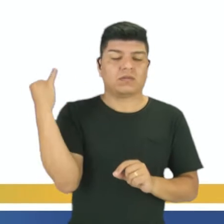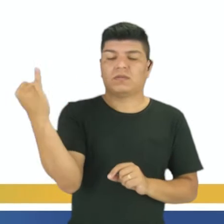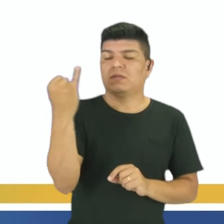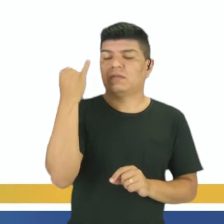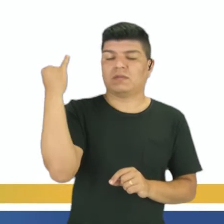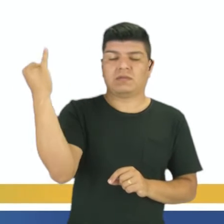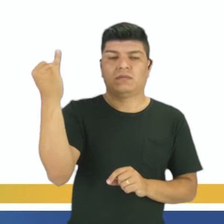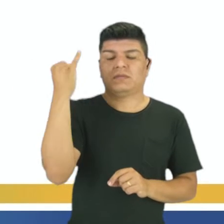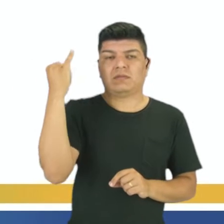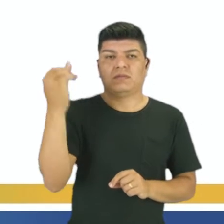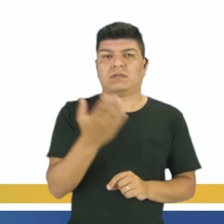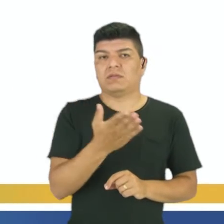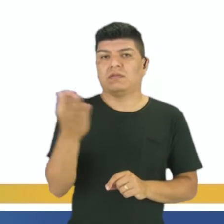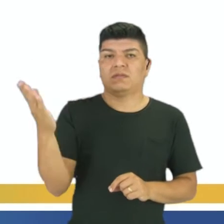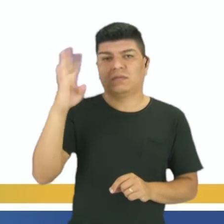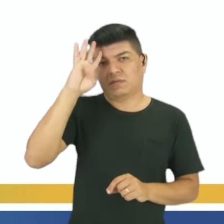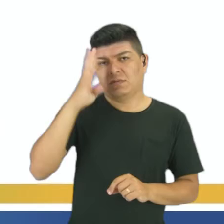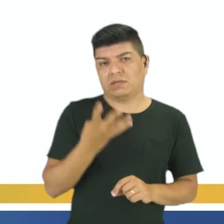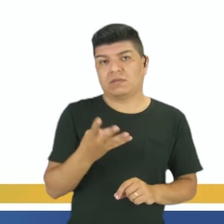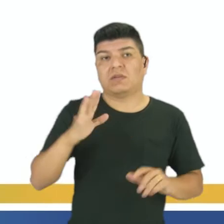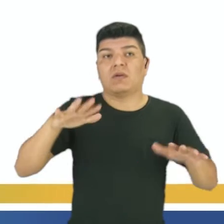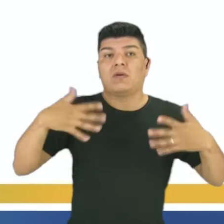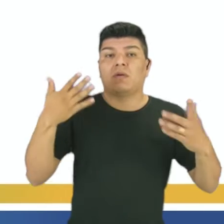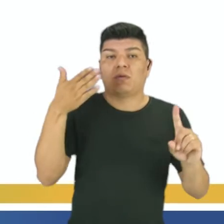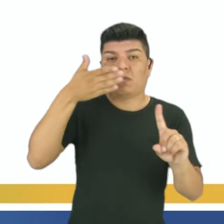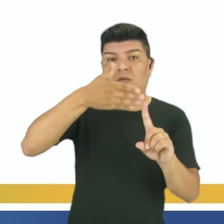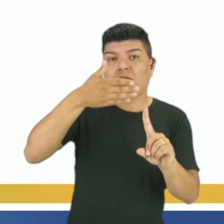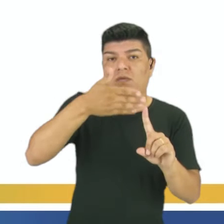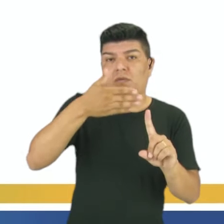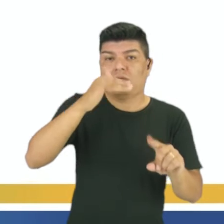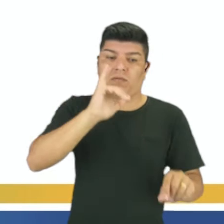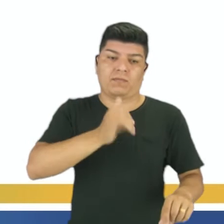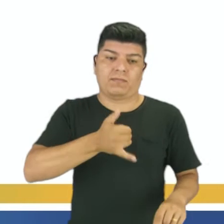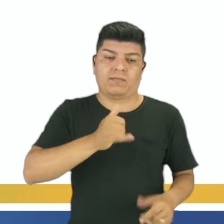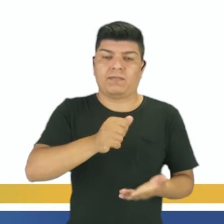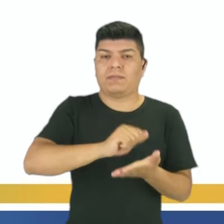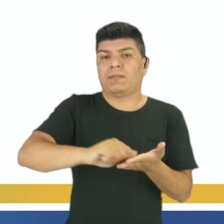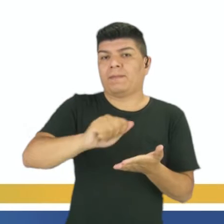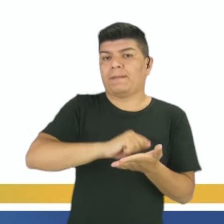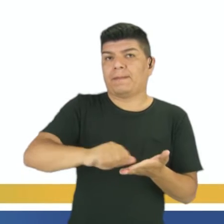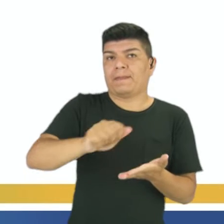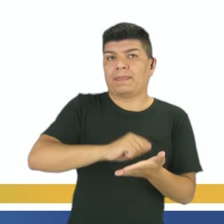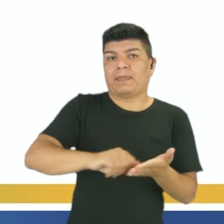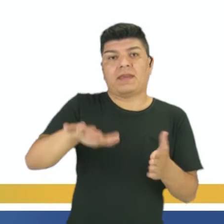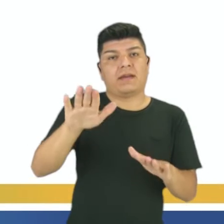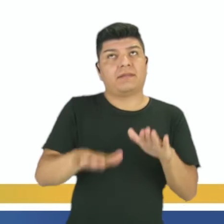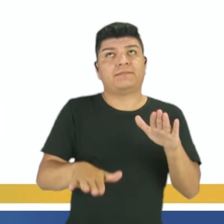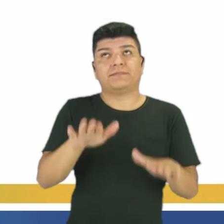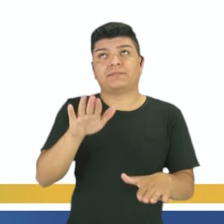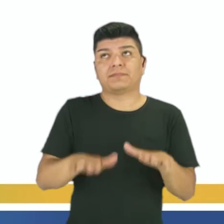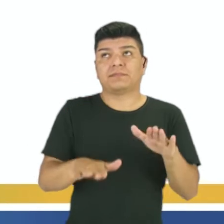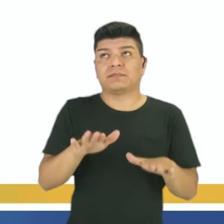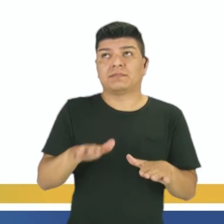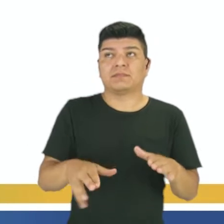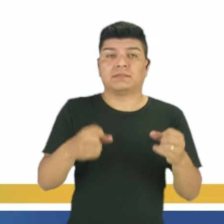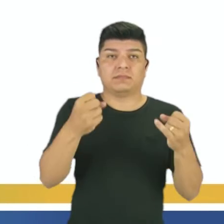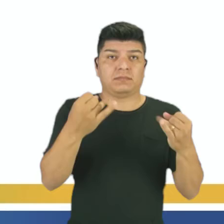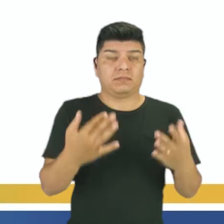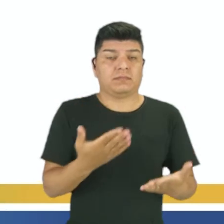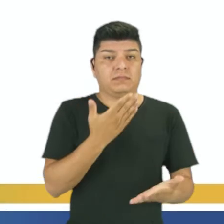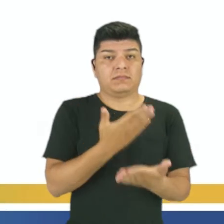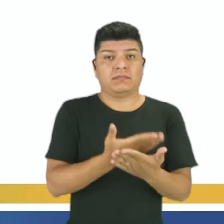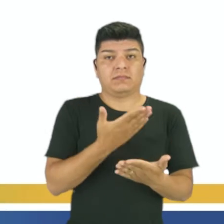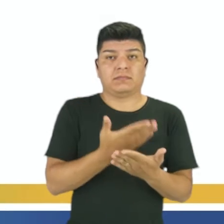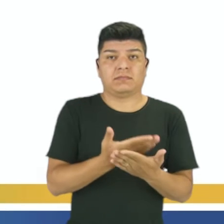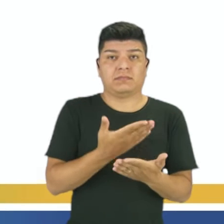importante, porque você tem que decidir qual é o foco narrativo que você vai escrever. Geralmente, como eu disse nas nossas aulas,